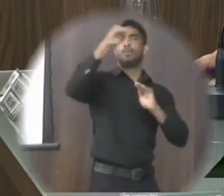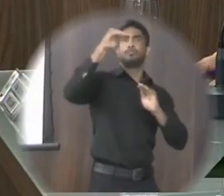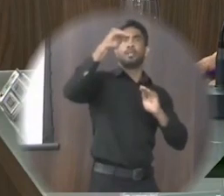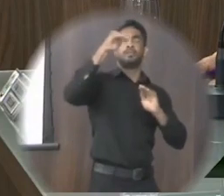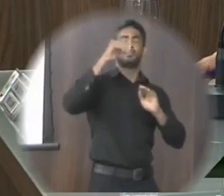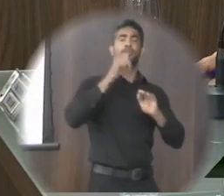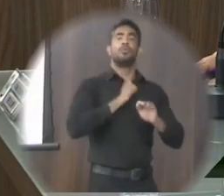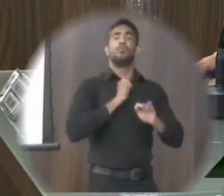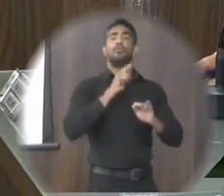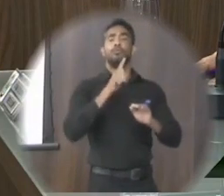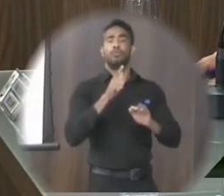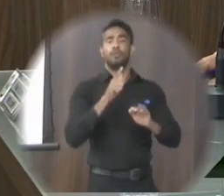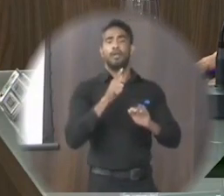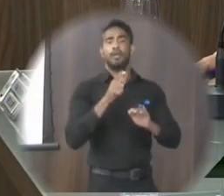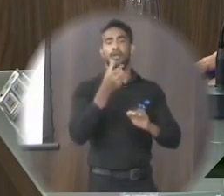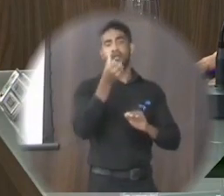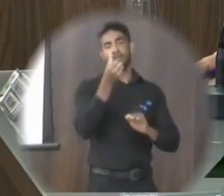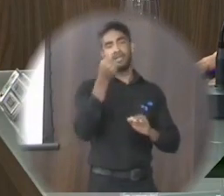maior do que